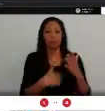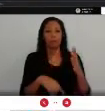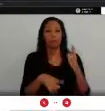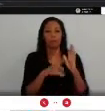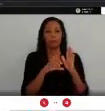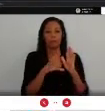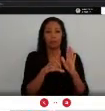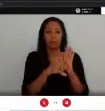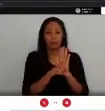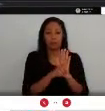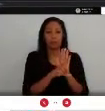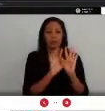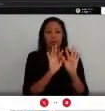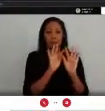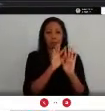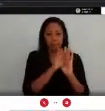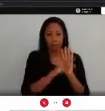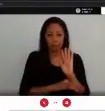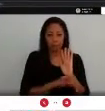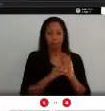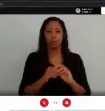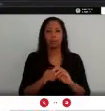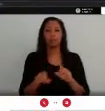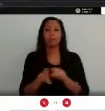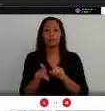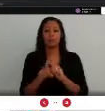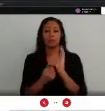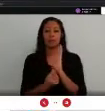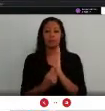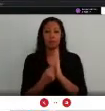Orçamento e Fiscalização Financeira, vem